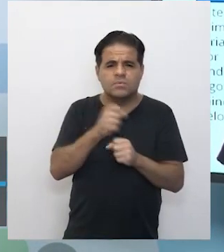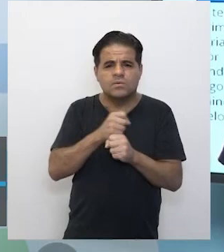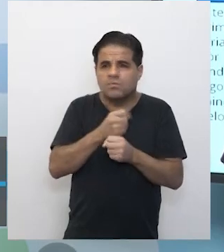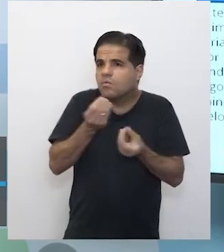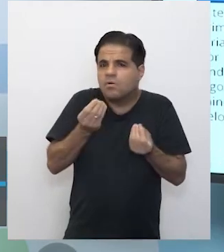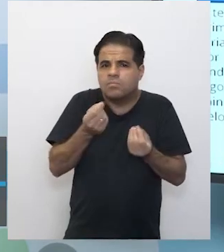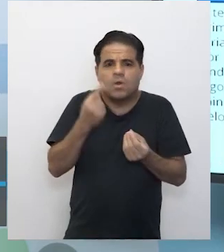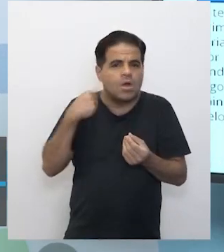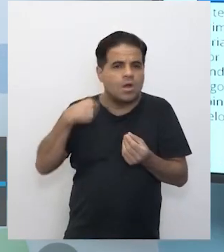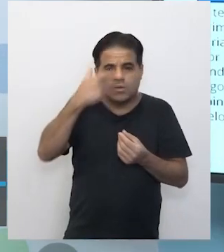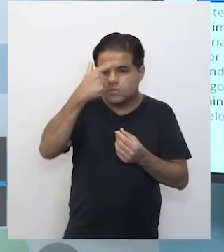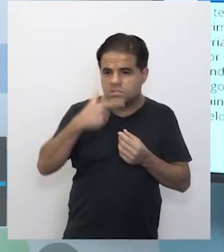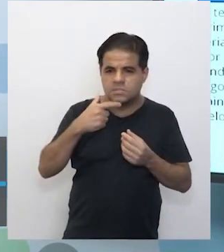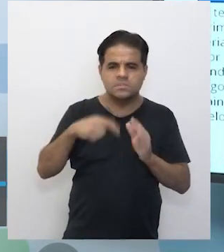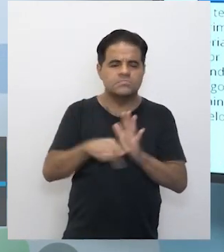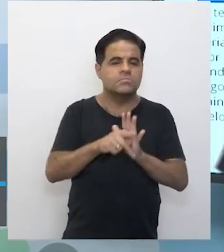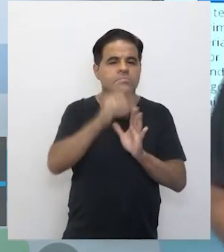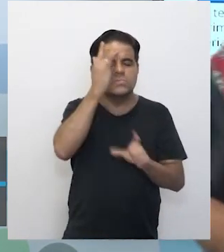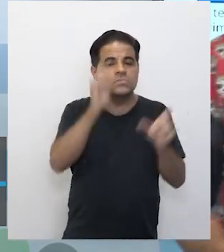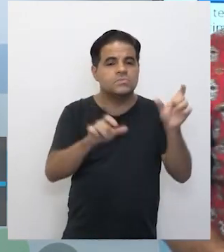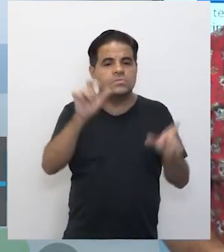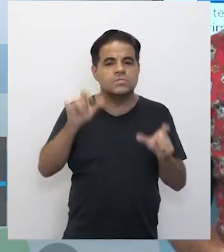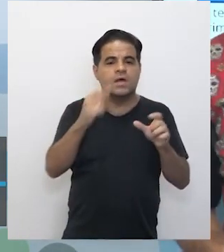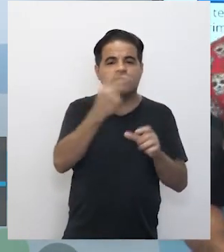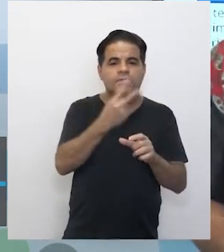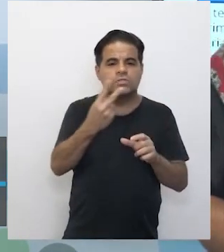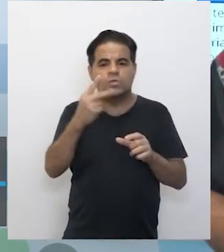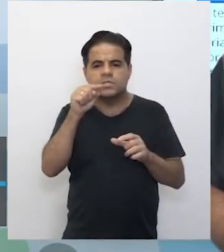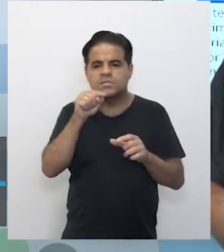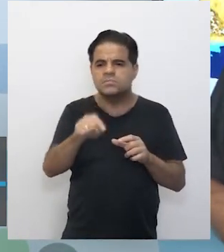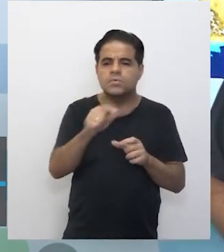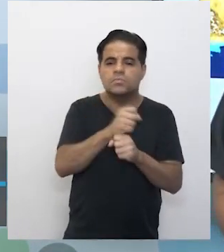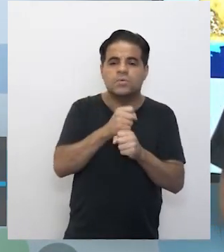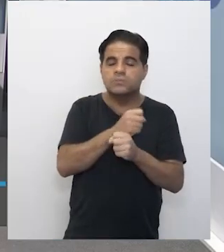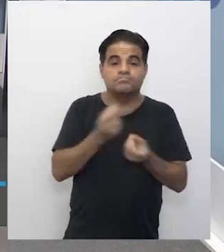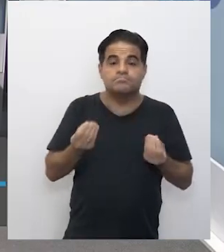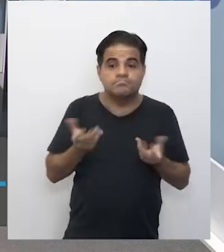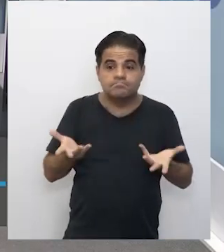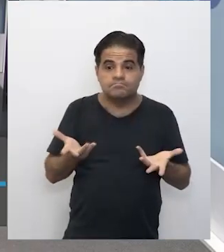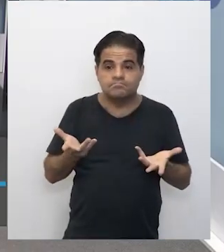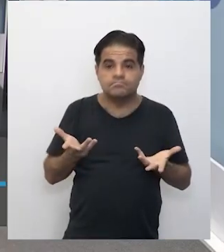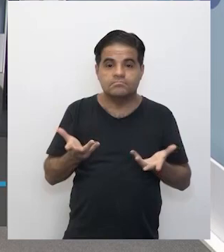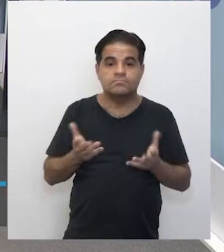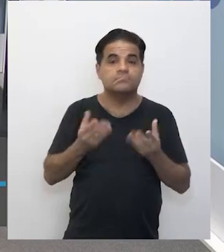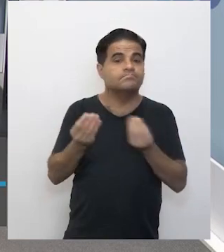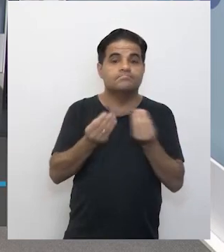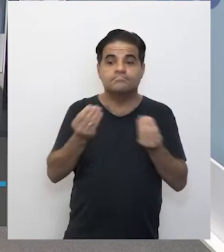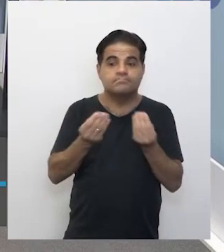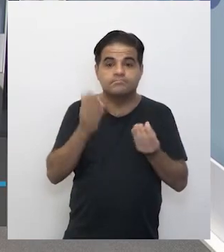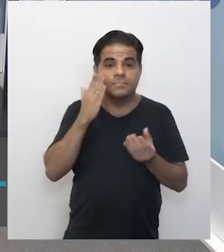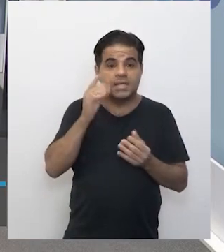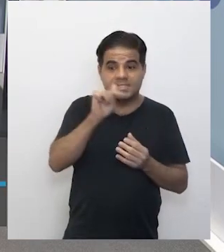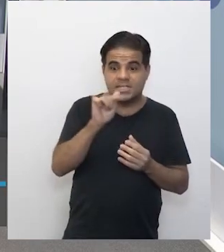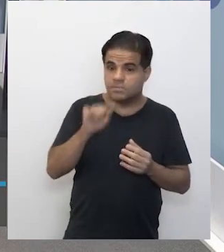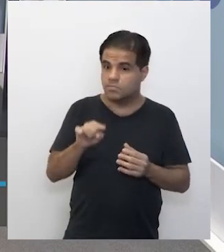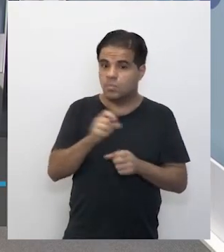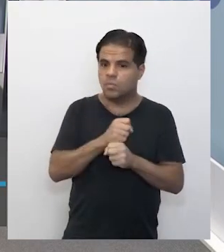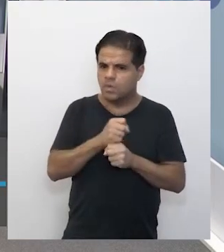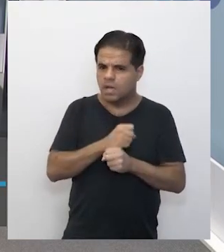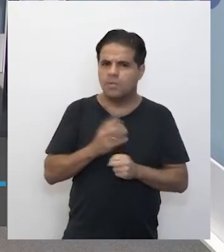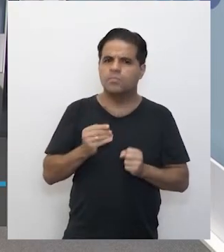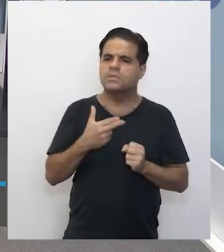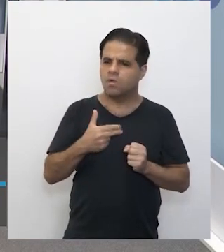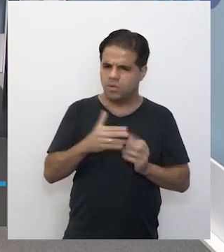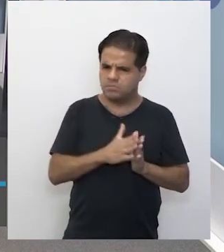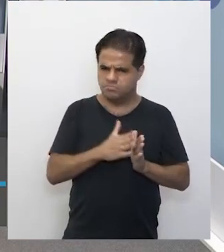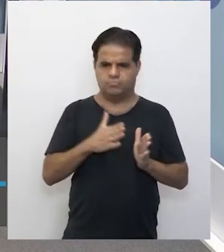traços de nativos aqui há 22 mil anos? Então, e agora? São 7 mil, em 7 mil anos muita coisa pode